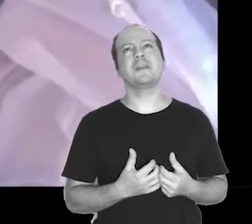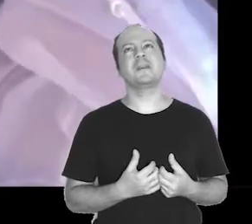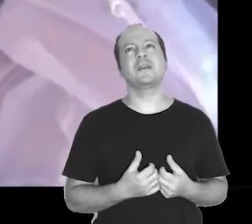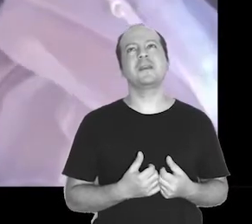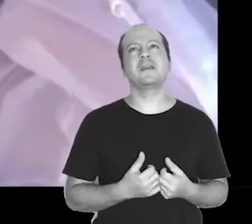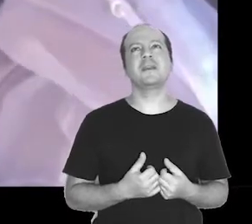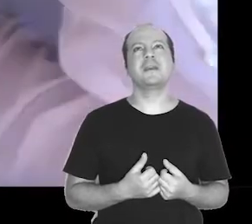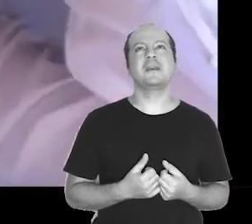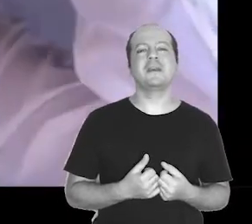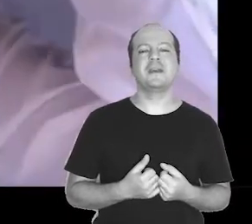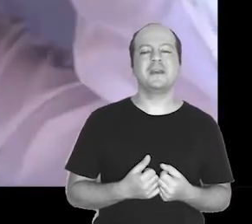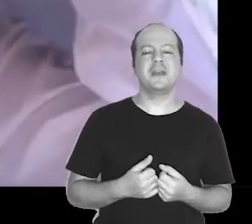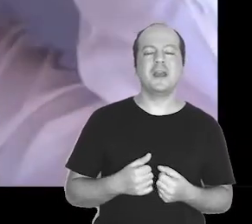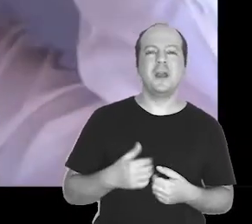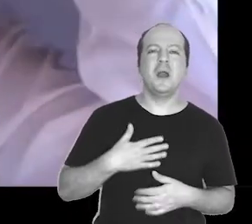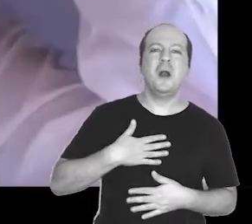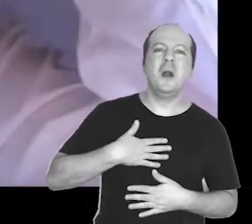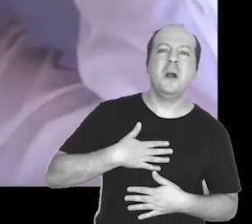Perdoa, meu filho.